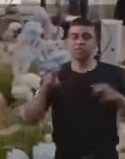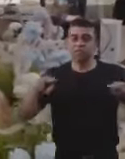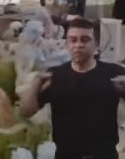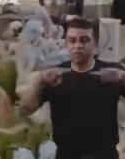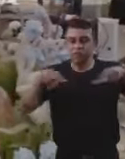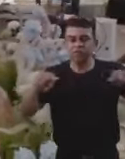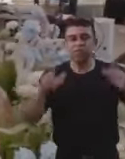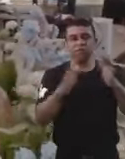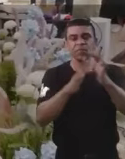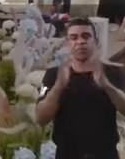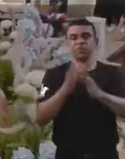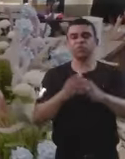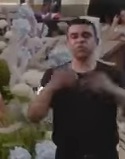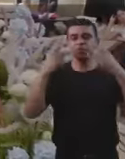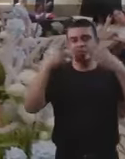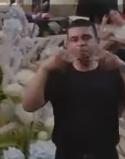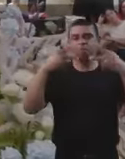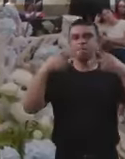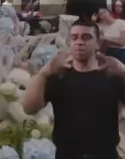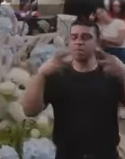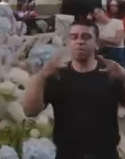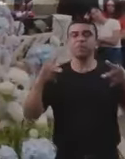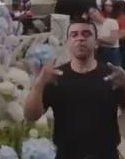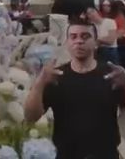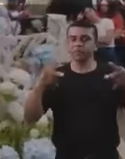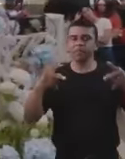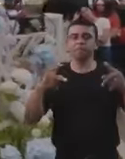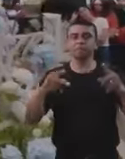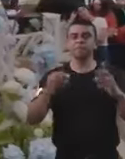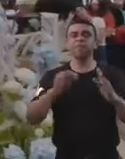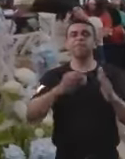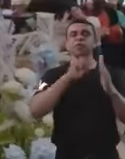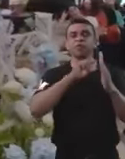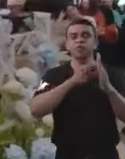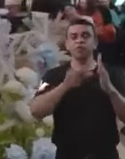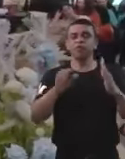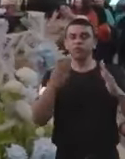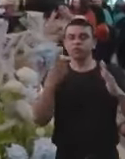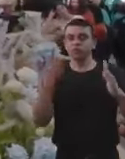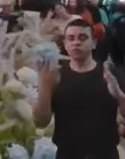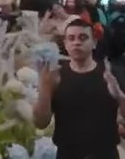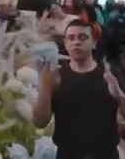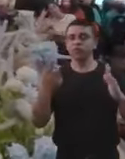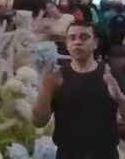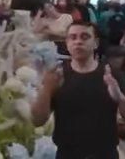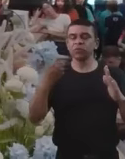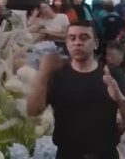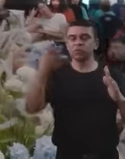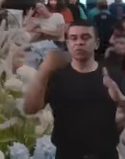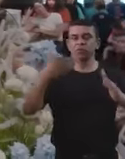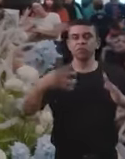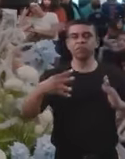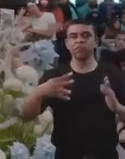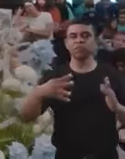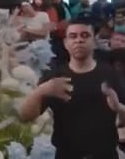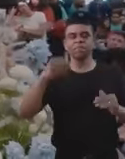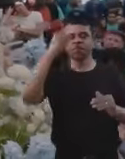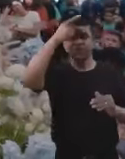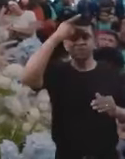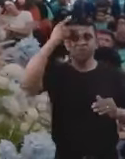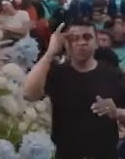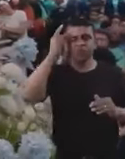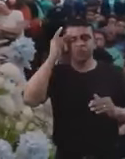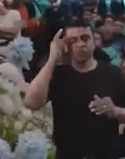1 diz que atropelavam uns aos outros, se esforçavam ao ponto de